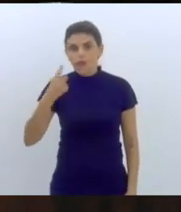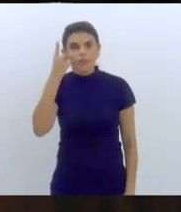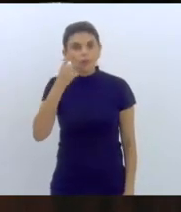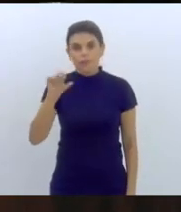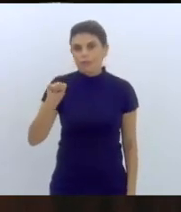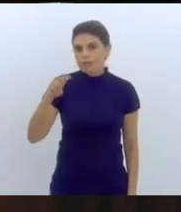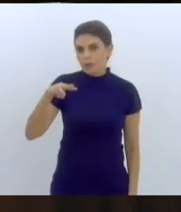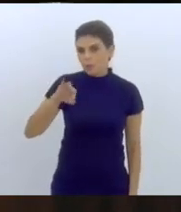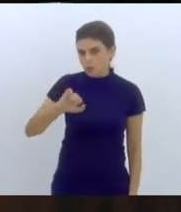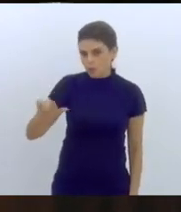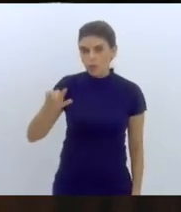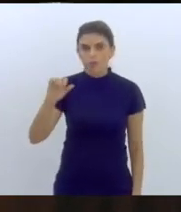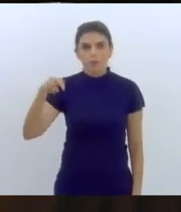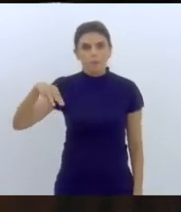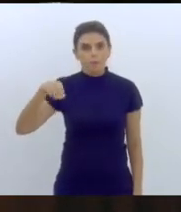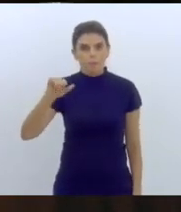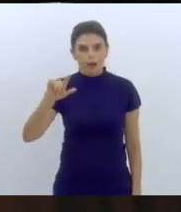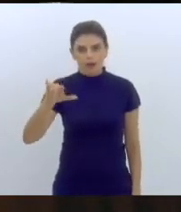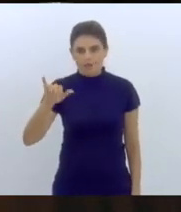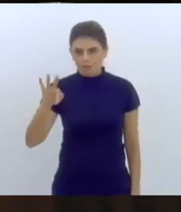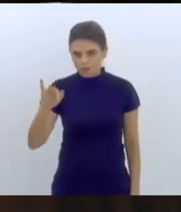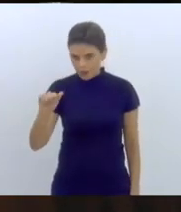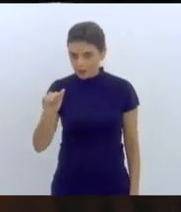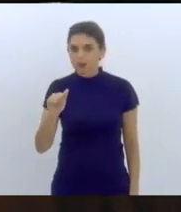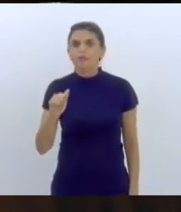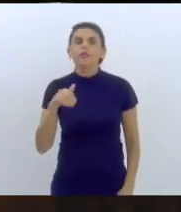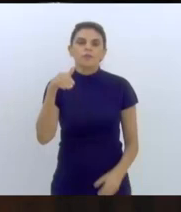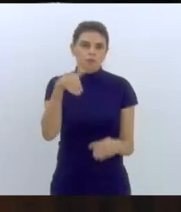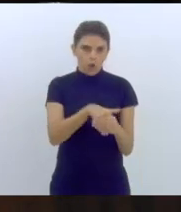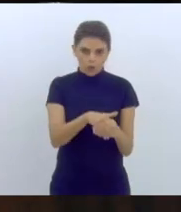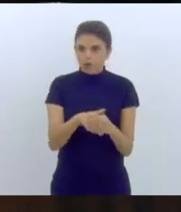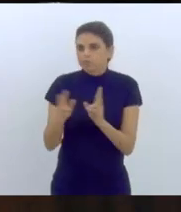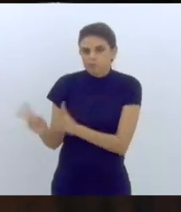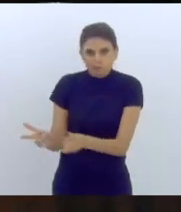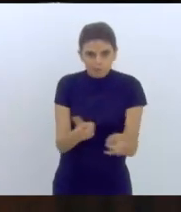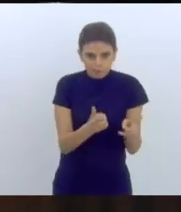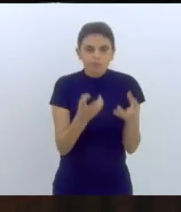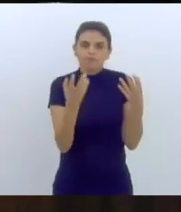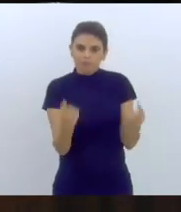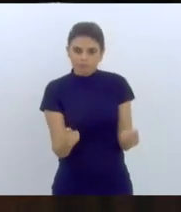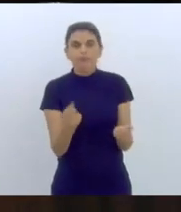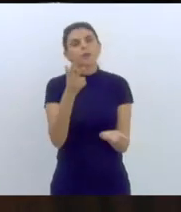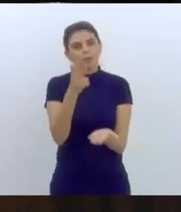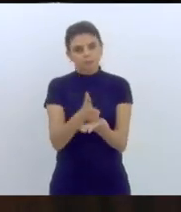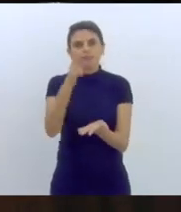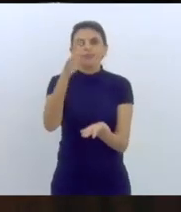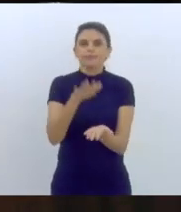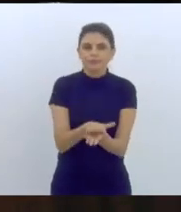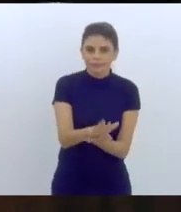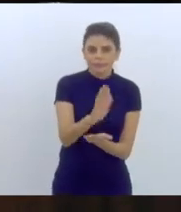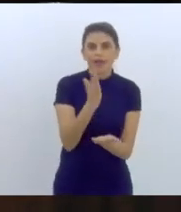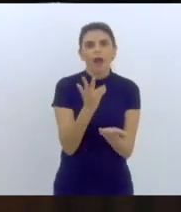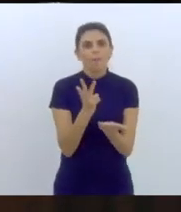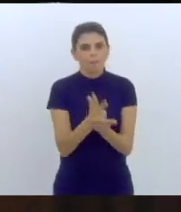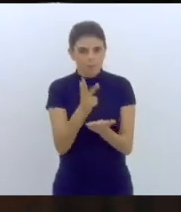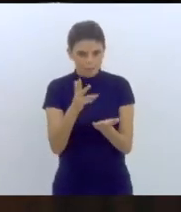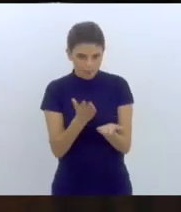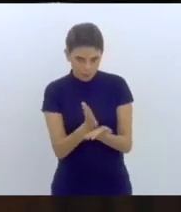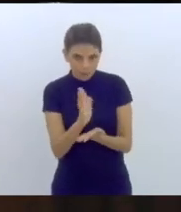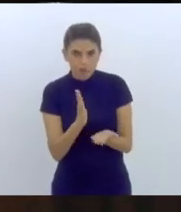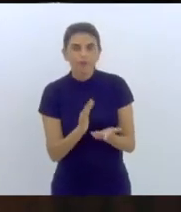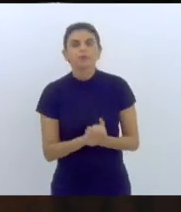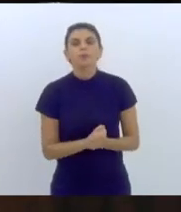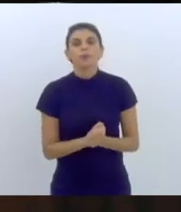deputado Samuel Malafaia, em votação. Os senhores que aprovam permaneçam como estão. Aprovado. Há sobre a mesa o